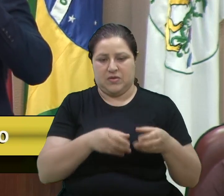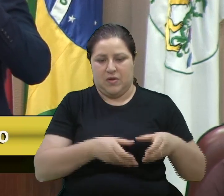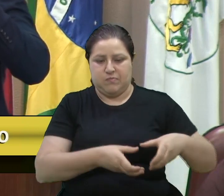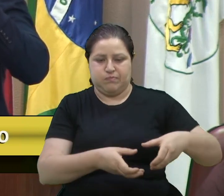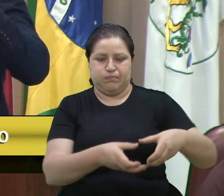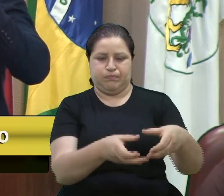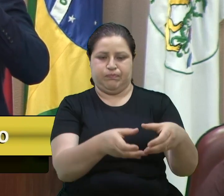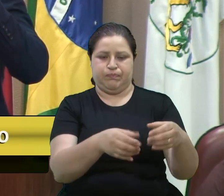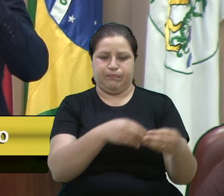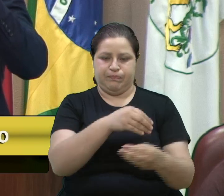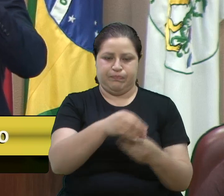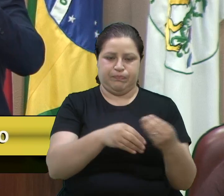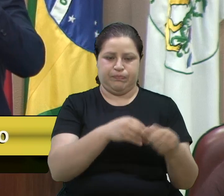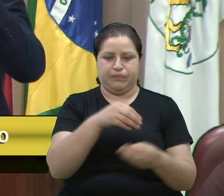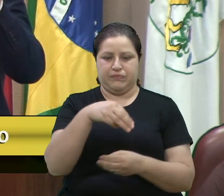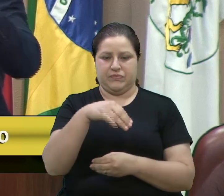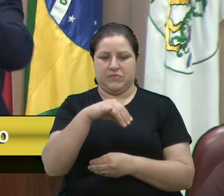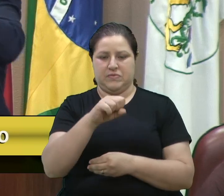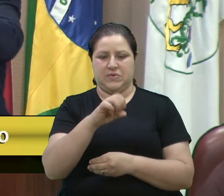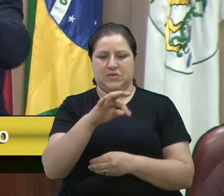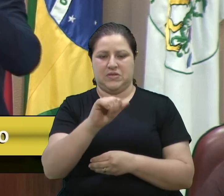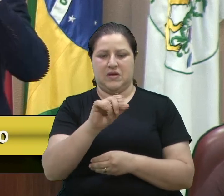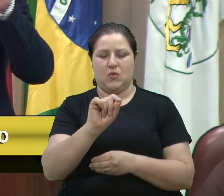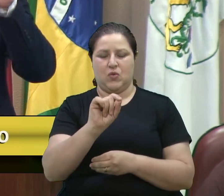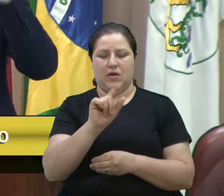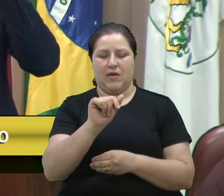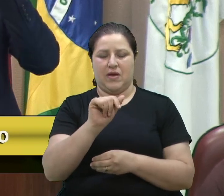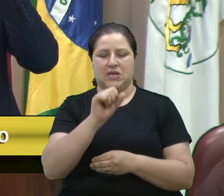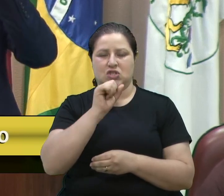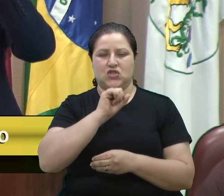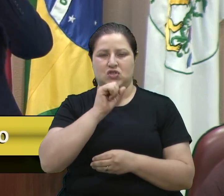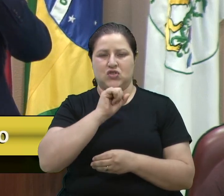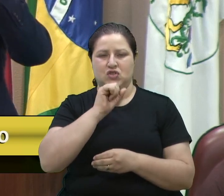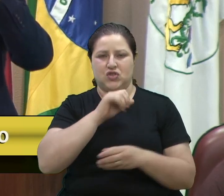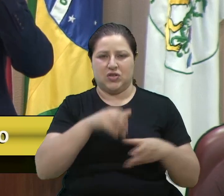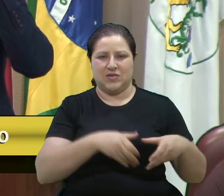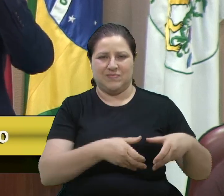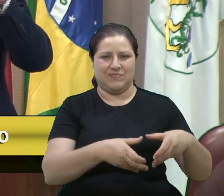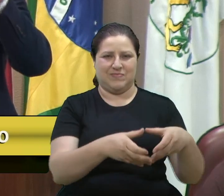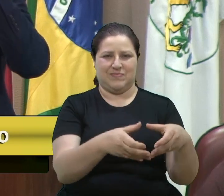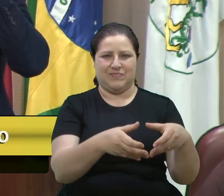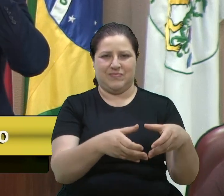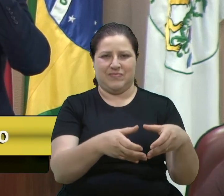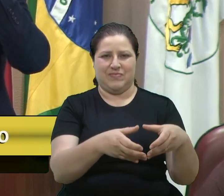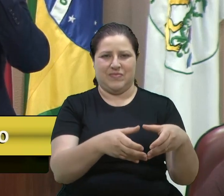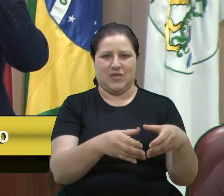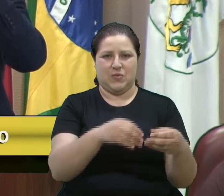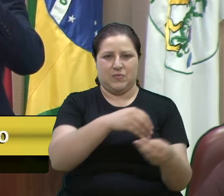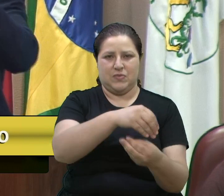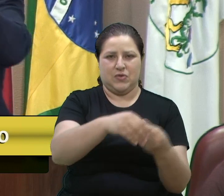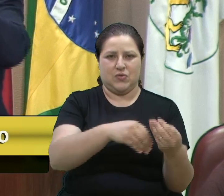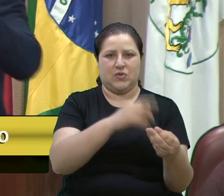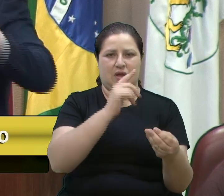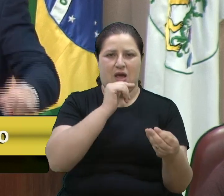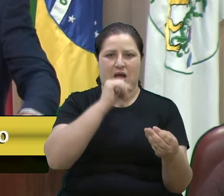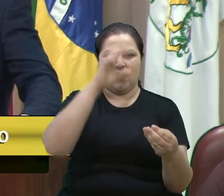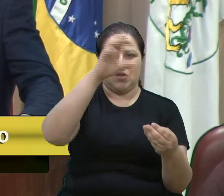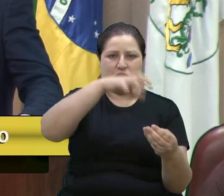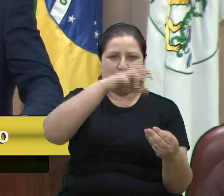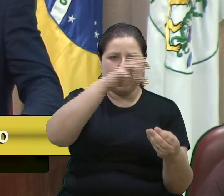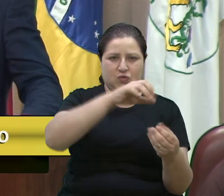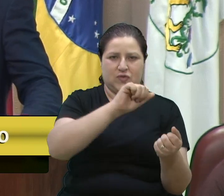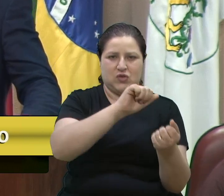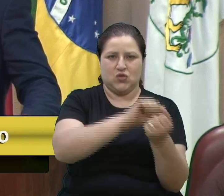mistas, muitas vezes é aquelas redes antigas que tem na cidade, que cai o esgoto junto com a água da chuva fluvial,